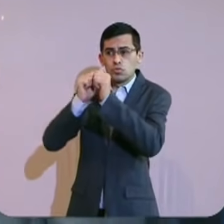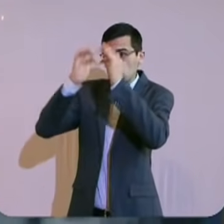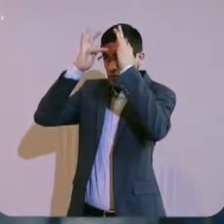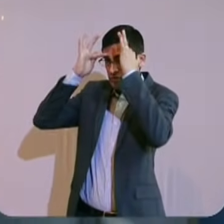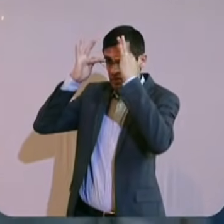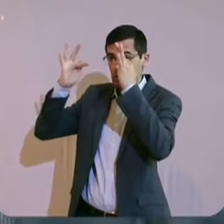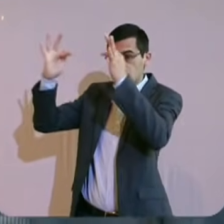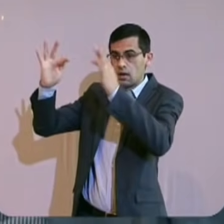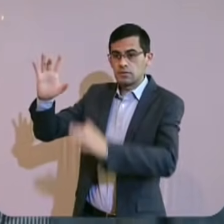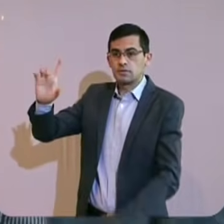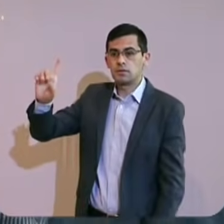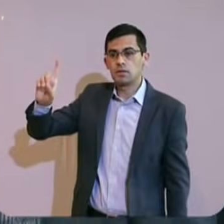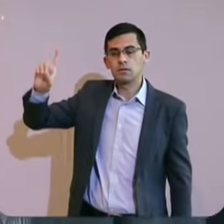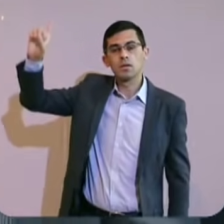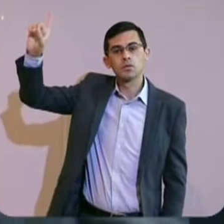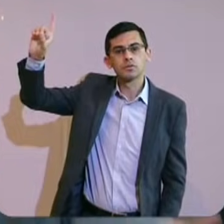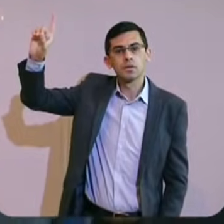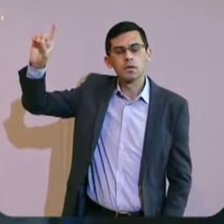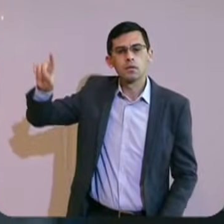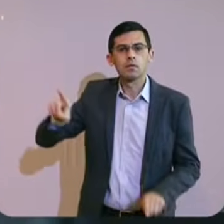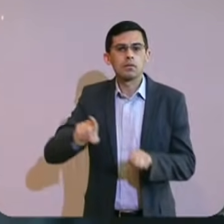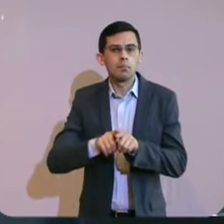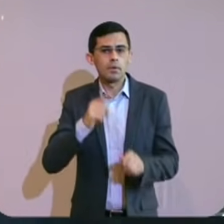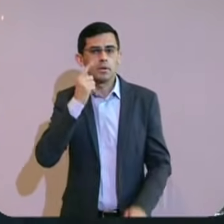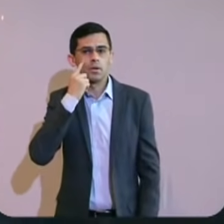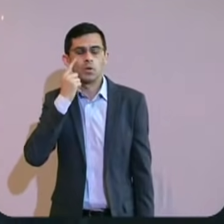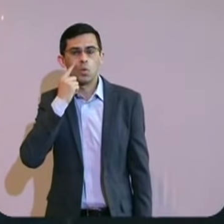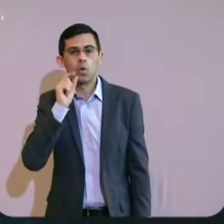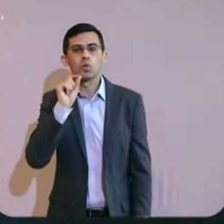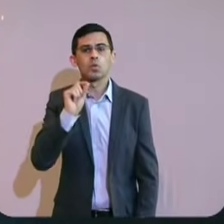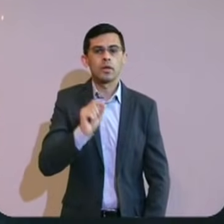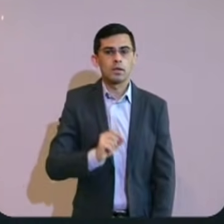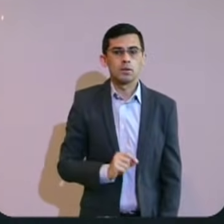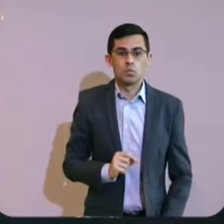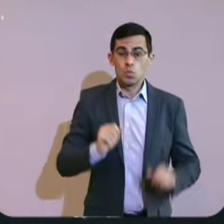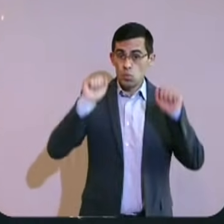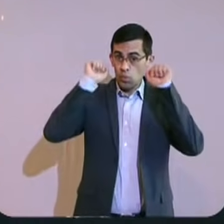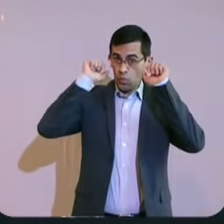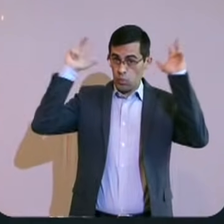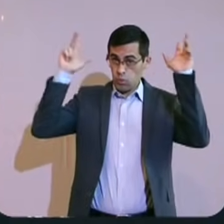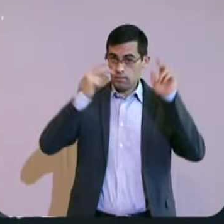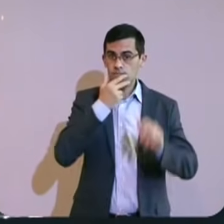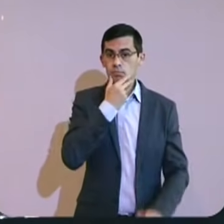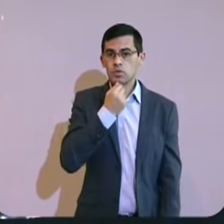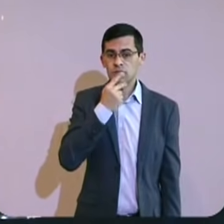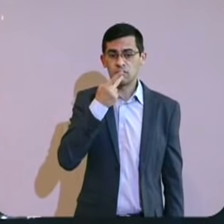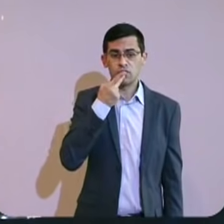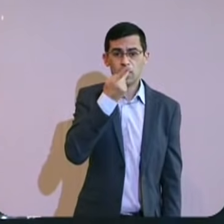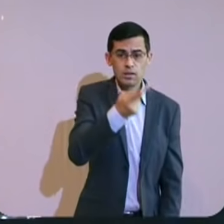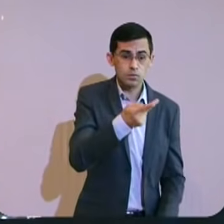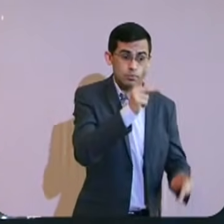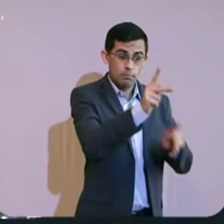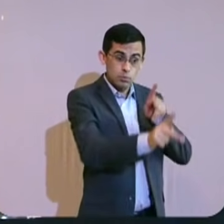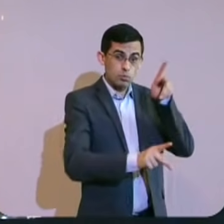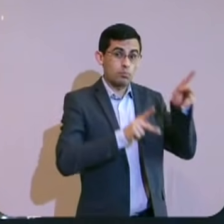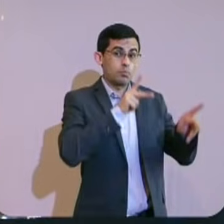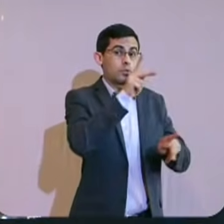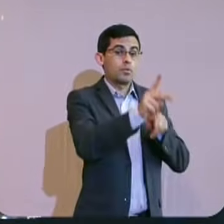no Senhor. Quando eu olho, por exemplo, para esse homem, não é, dizendo para o